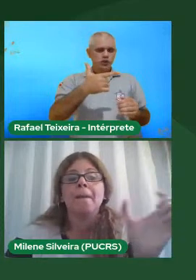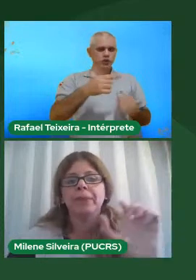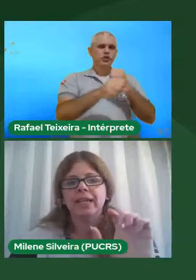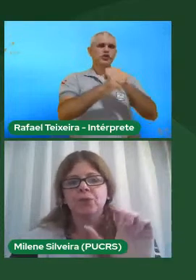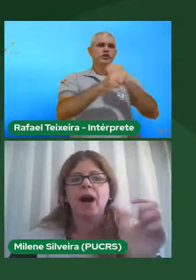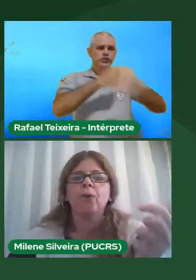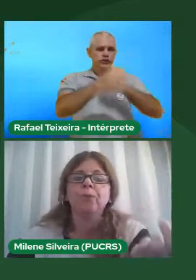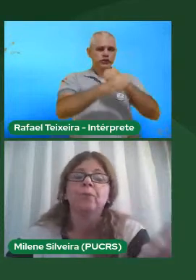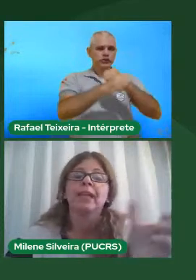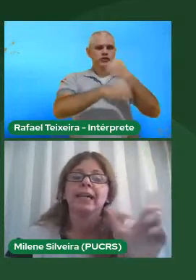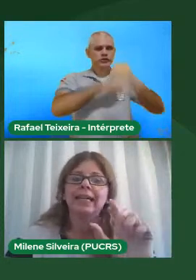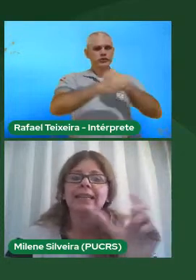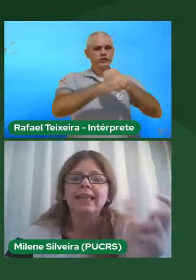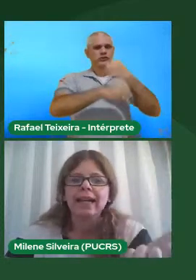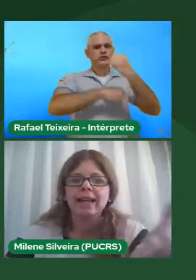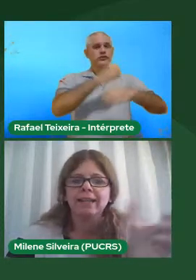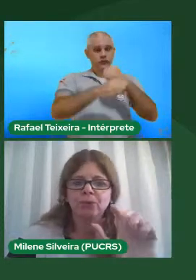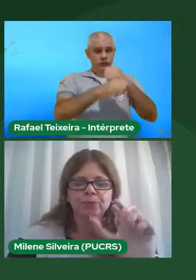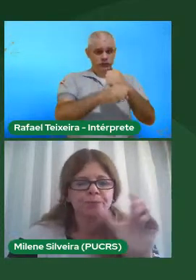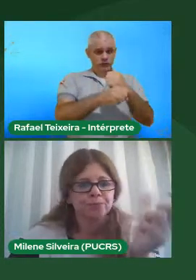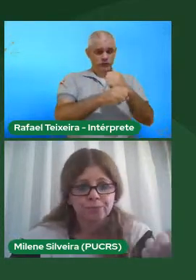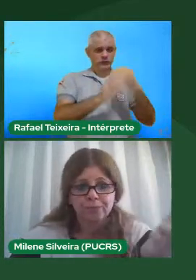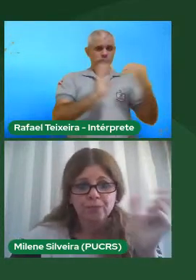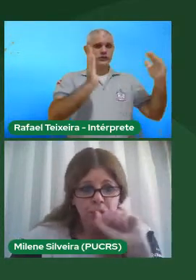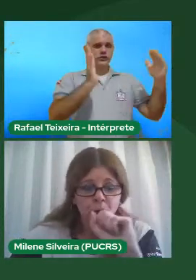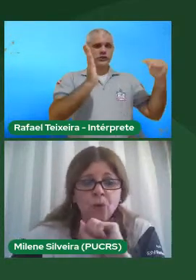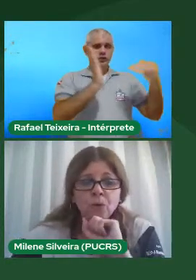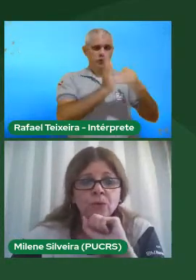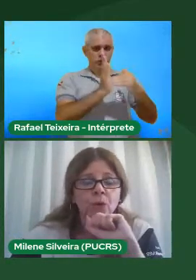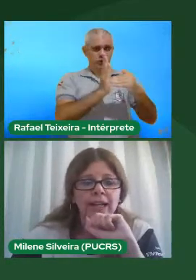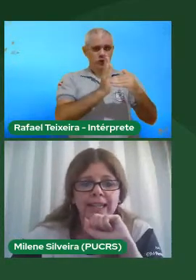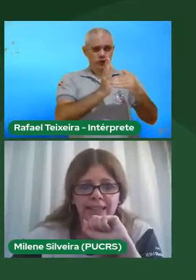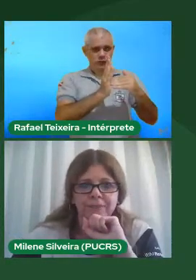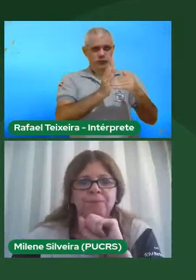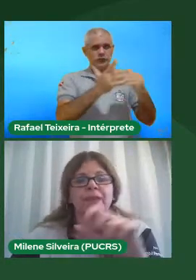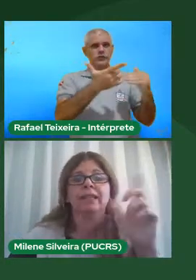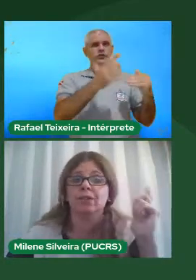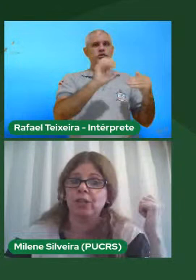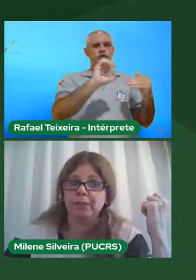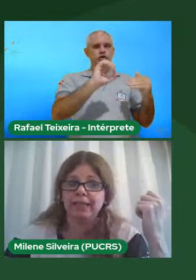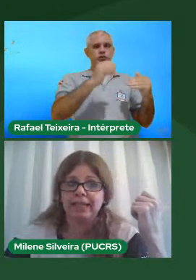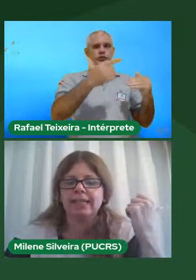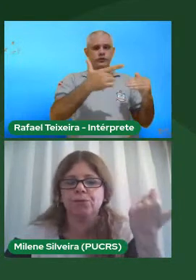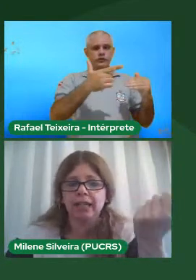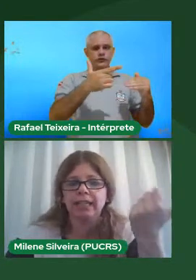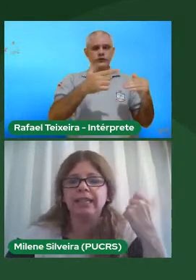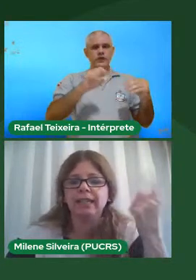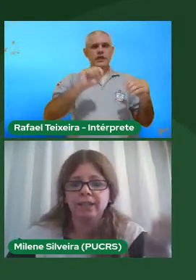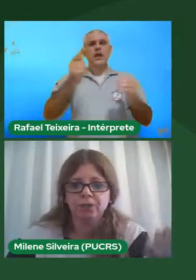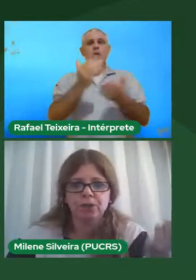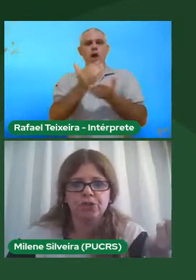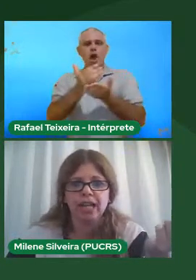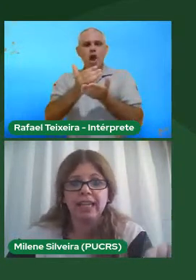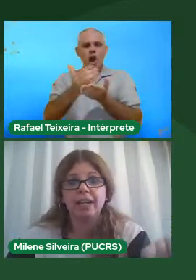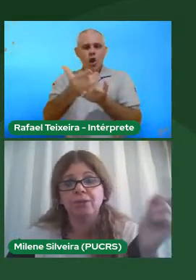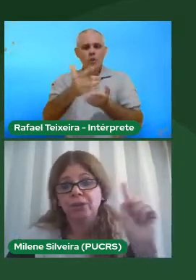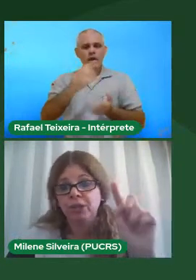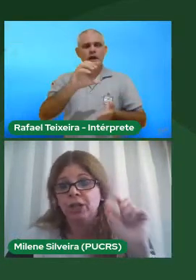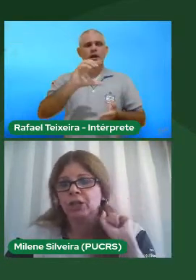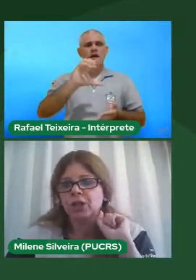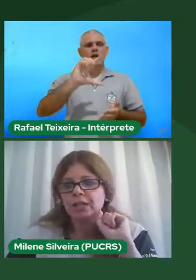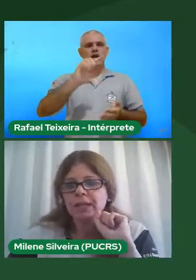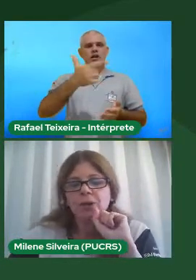ser bianual, intercalando com o CLIC. Então, 2003 teve o CLIC no Rio de